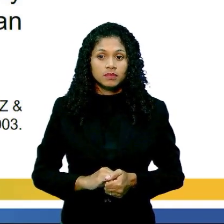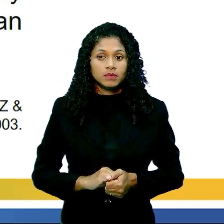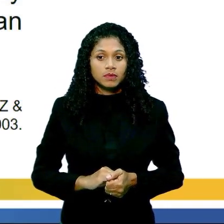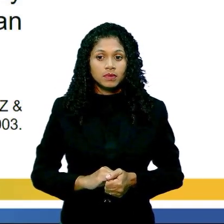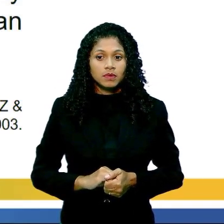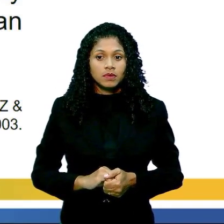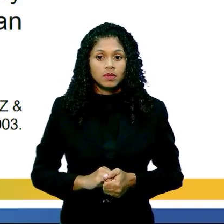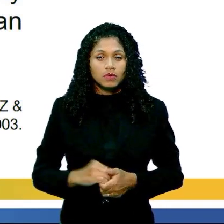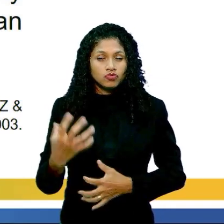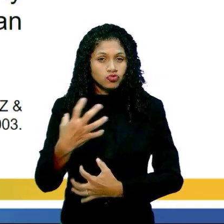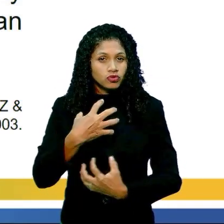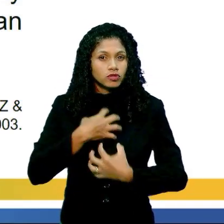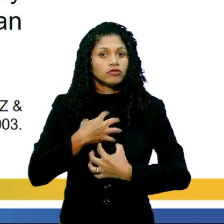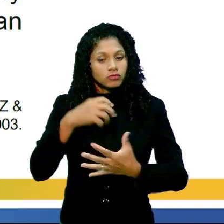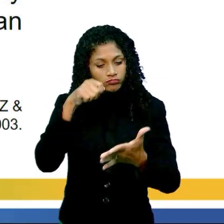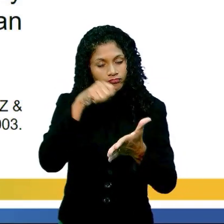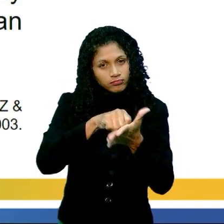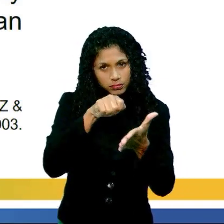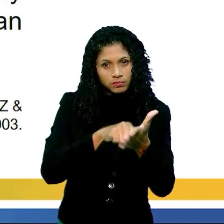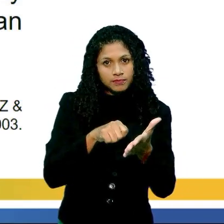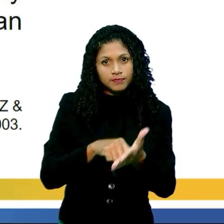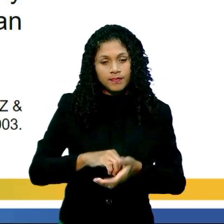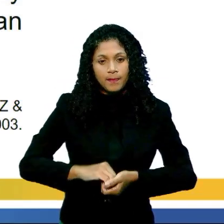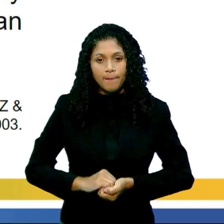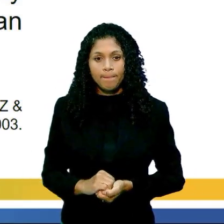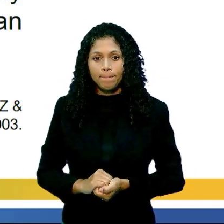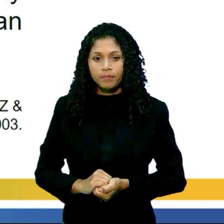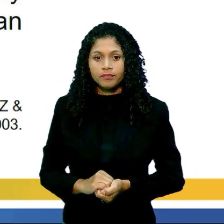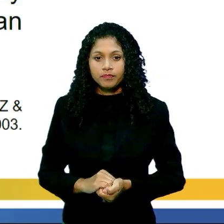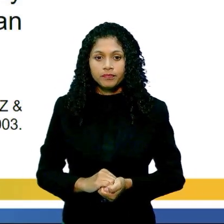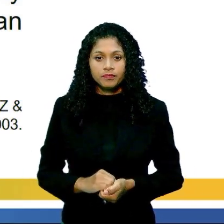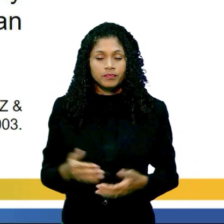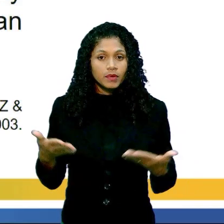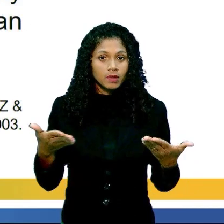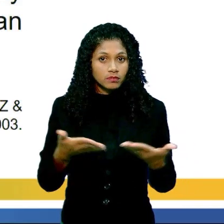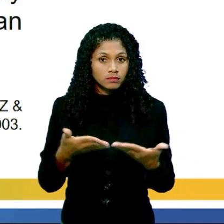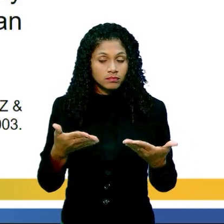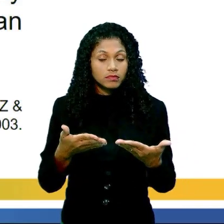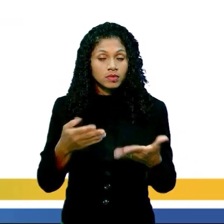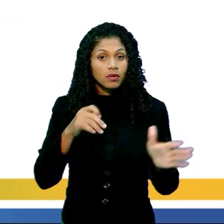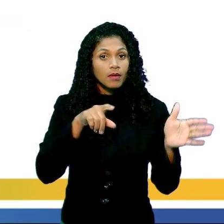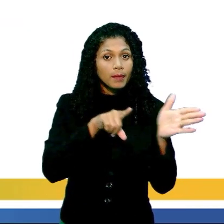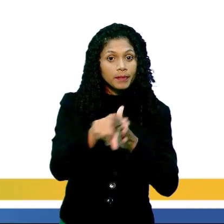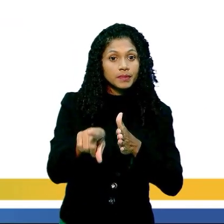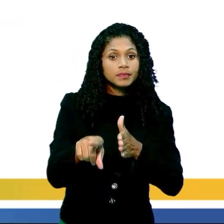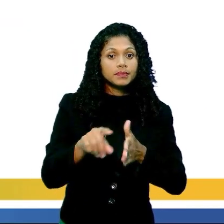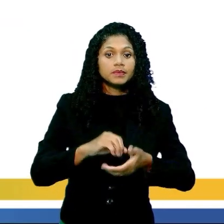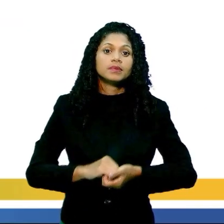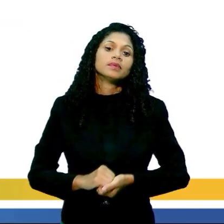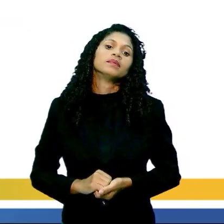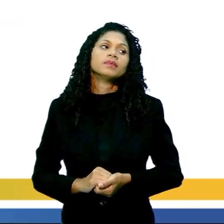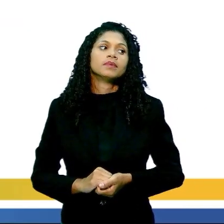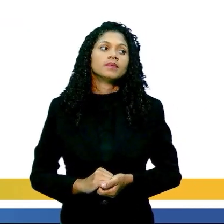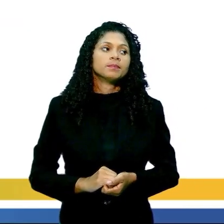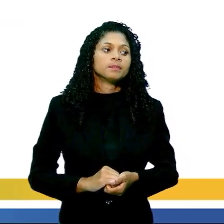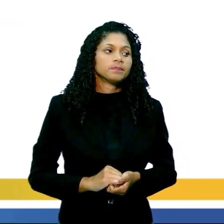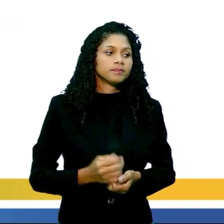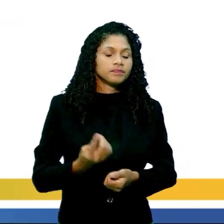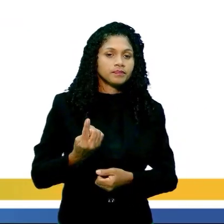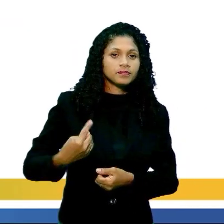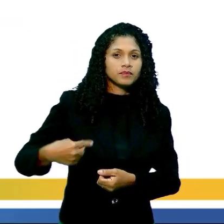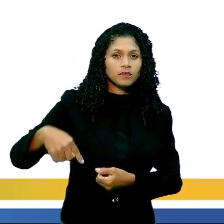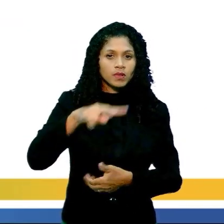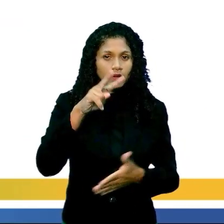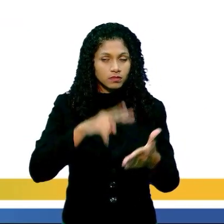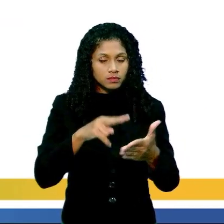aí da escrita. Então, vamos agora para a nossa questão. Vocês vão